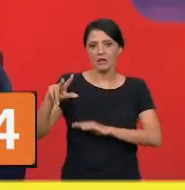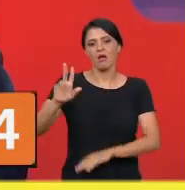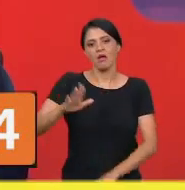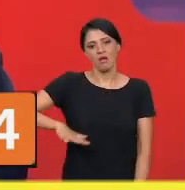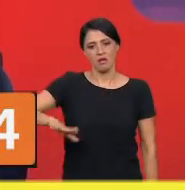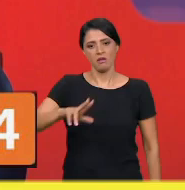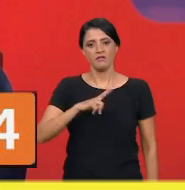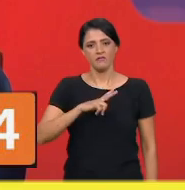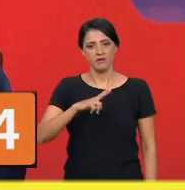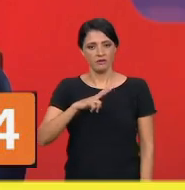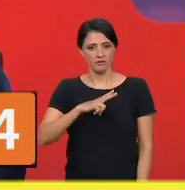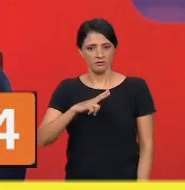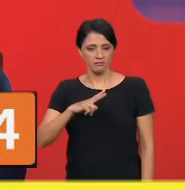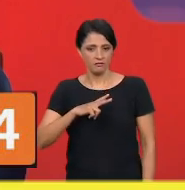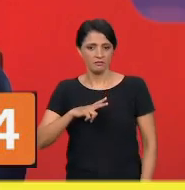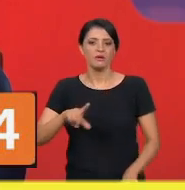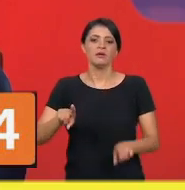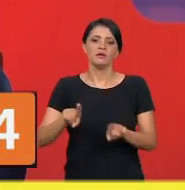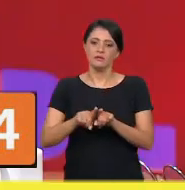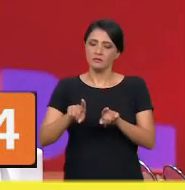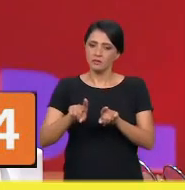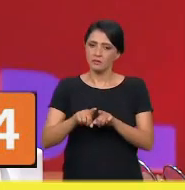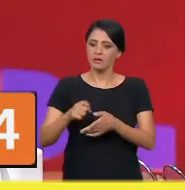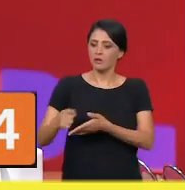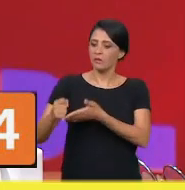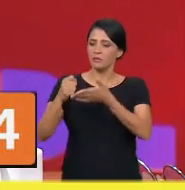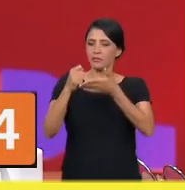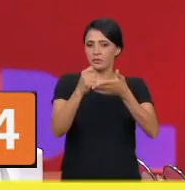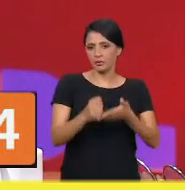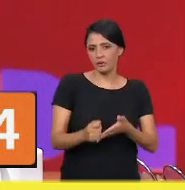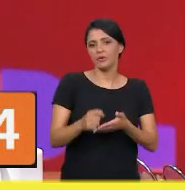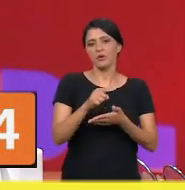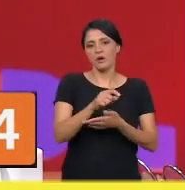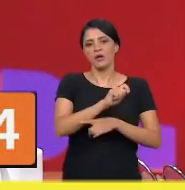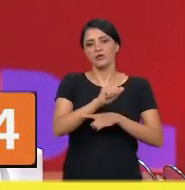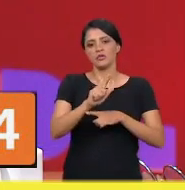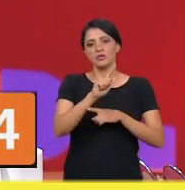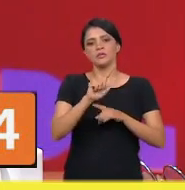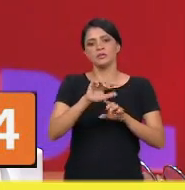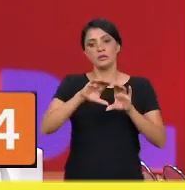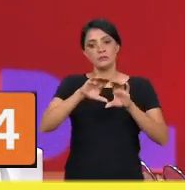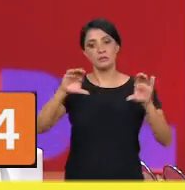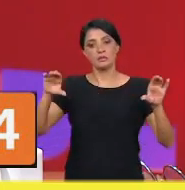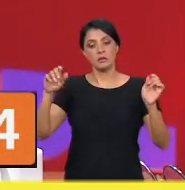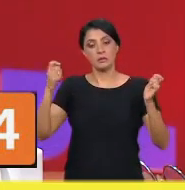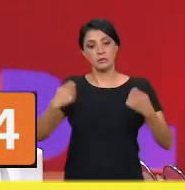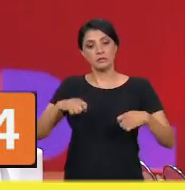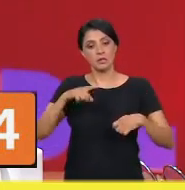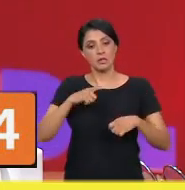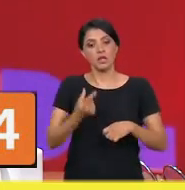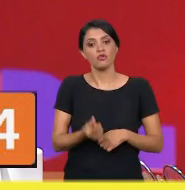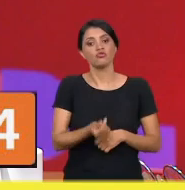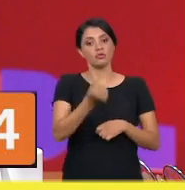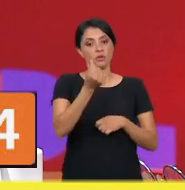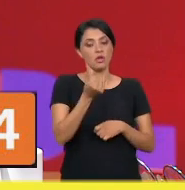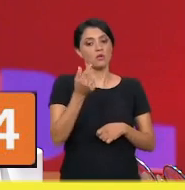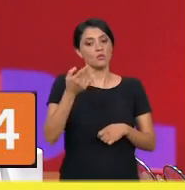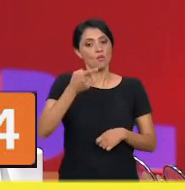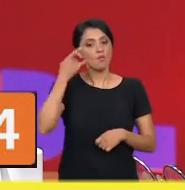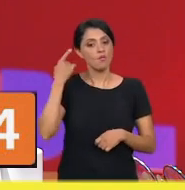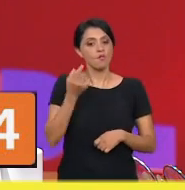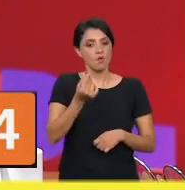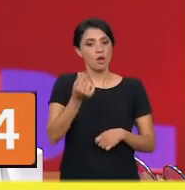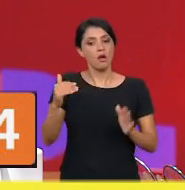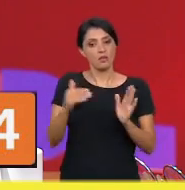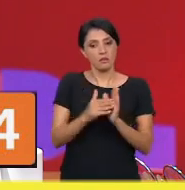privada que também de apoio às agências espaciais e precisa ter algum tipo de lucro. Então, até onde